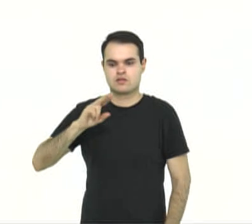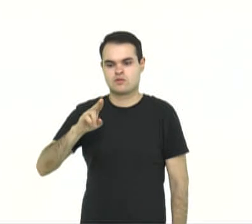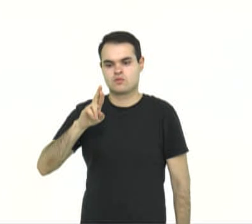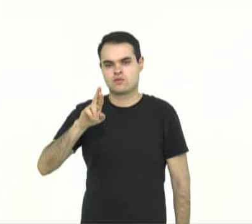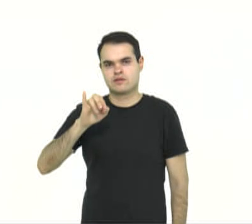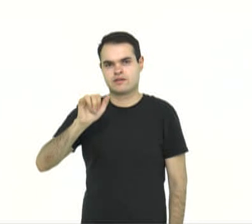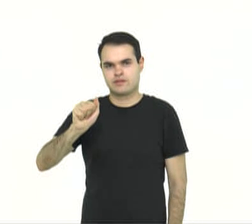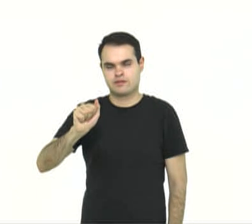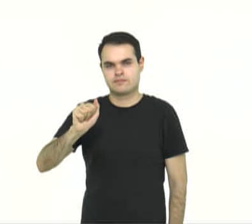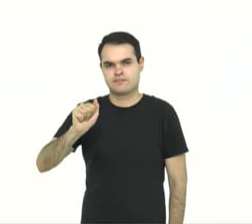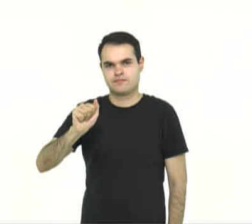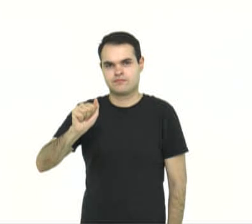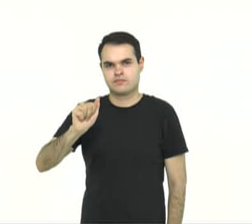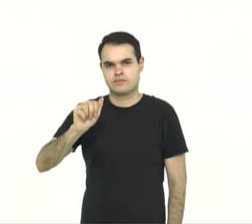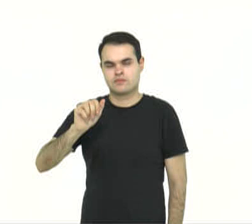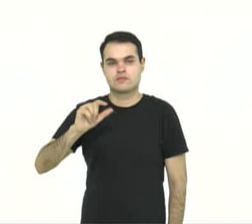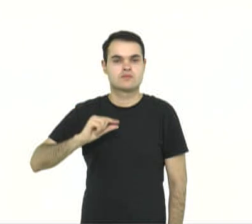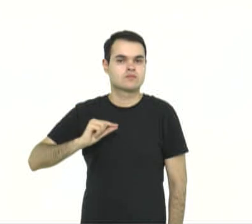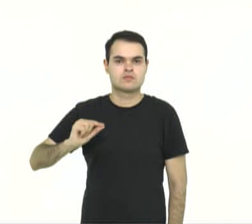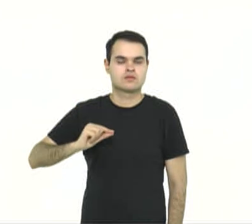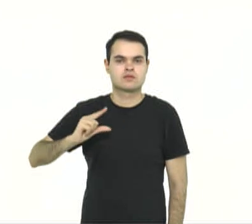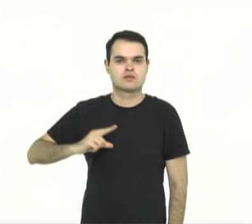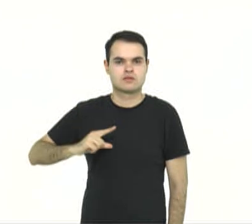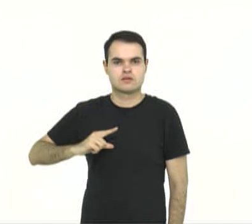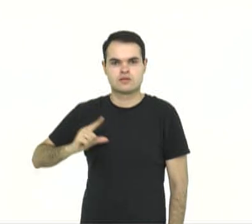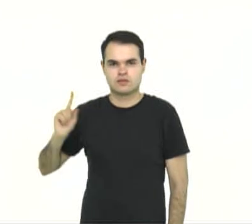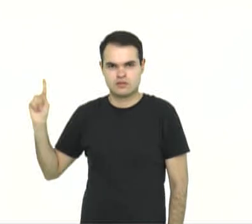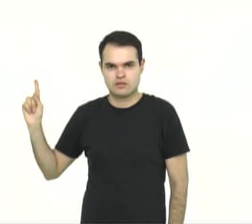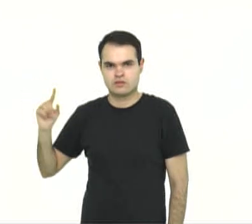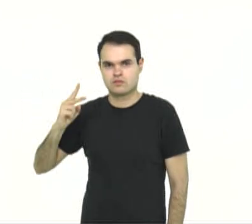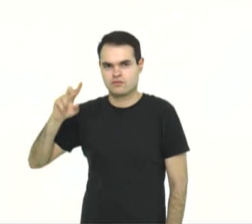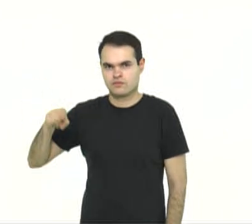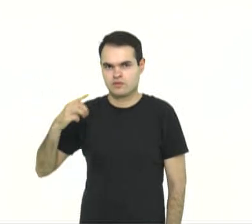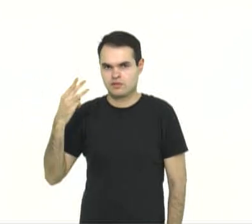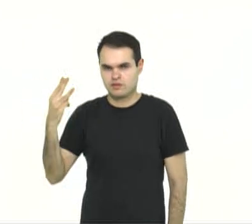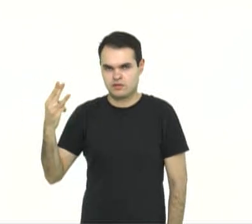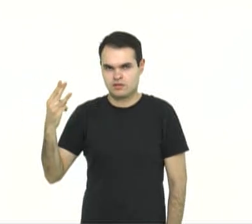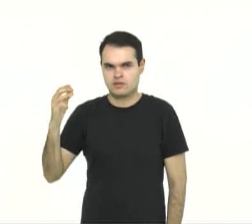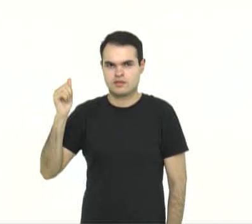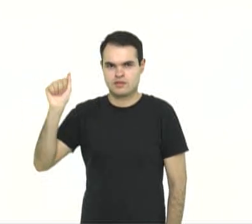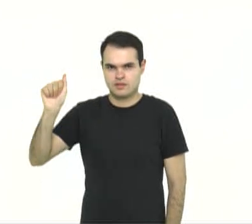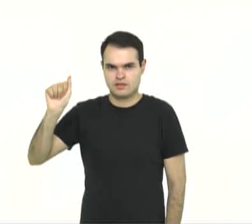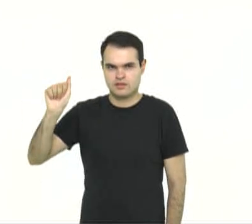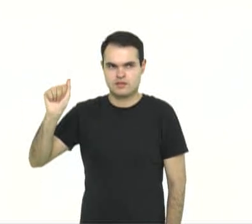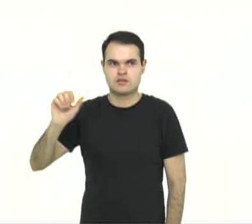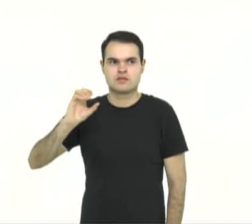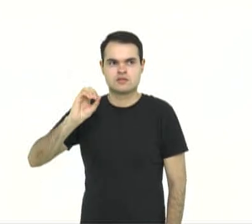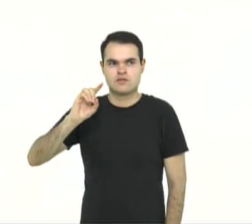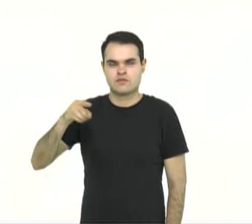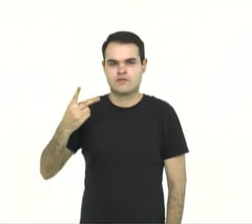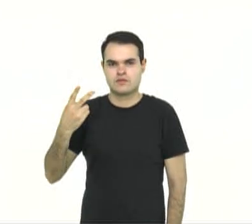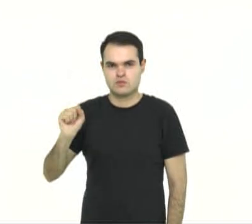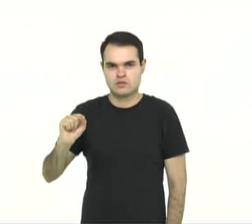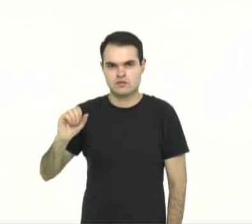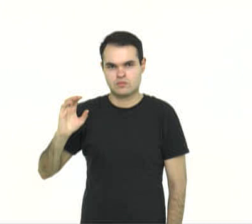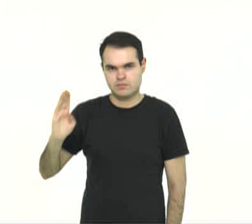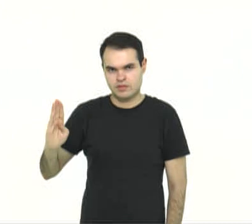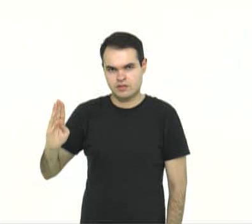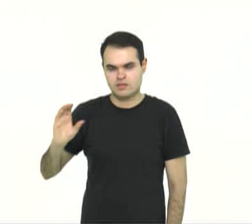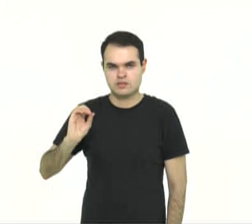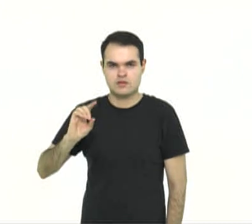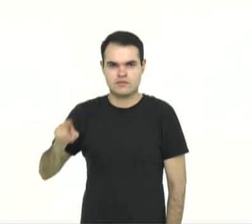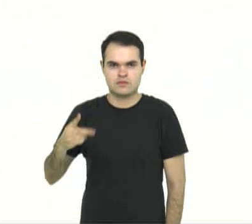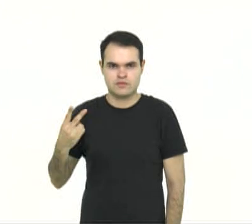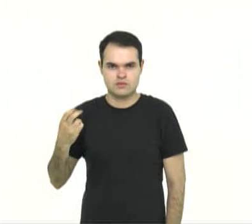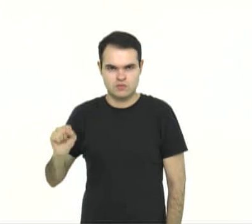aqui nos fluidos, tá? Então, o que eu estou colocando aqui? 2,3 no fluido A, 0,28 no B e 0,28 no